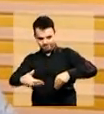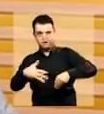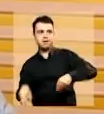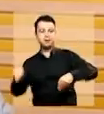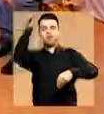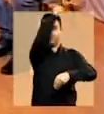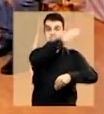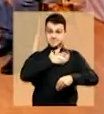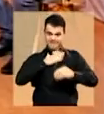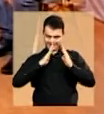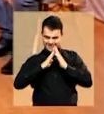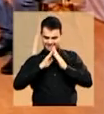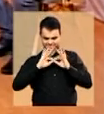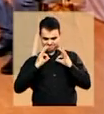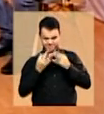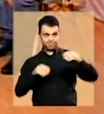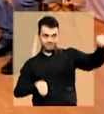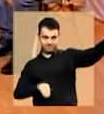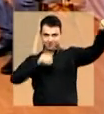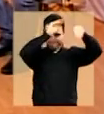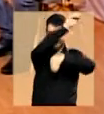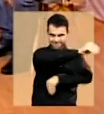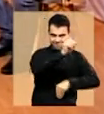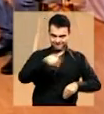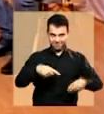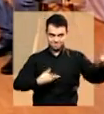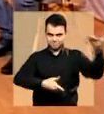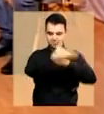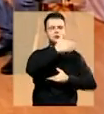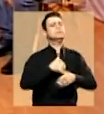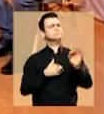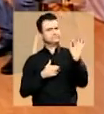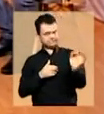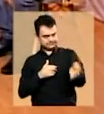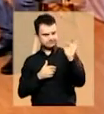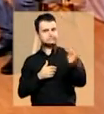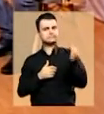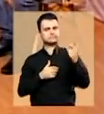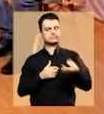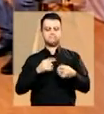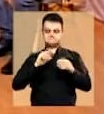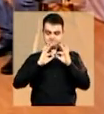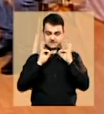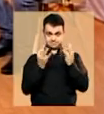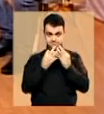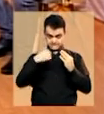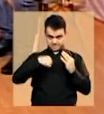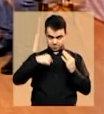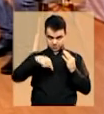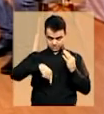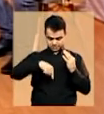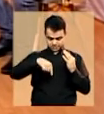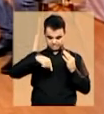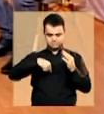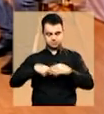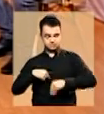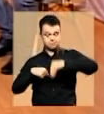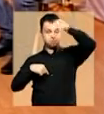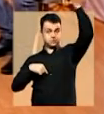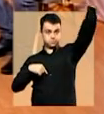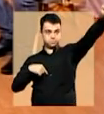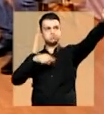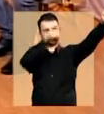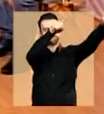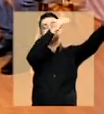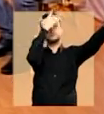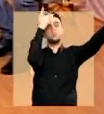minha casa. Ah, sim. O Rotary funciona dessa forma, tá? Você é uma família hospedeira, você também, não só você,